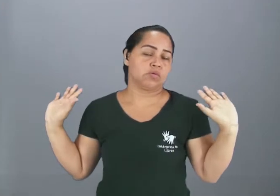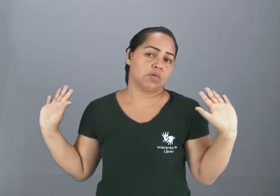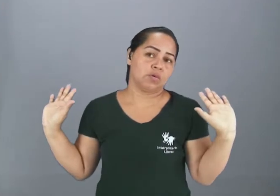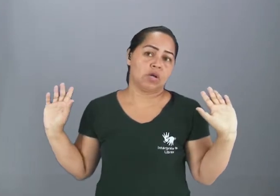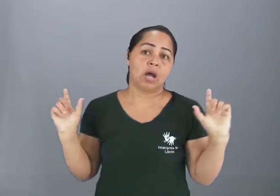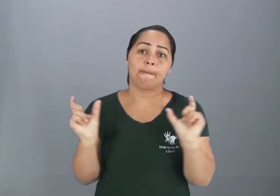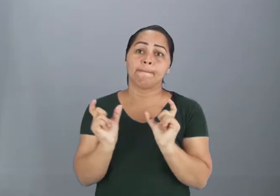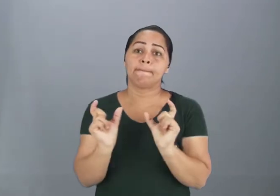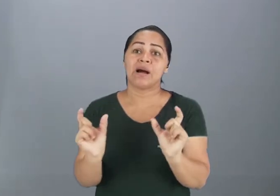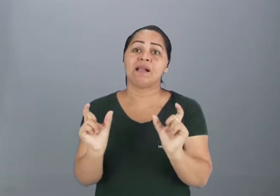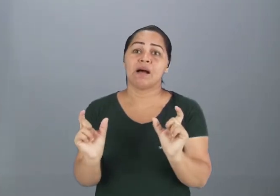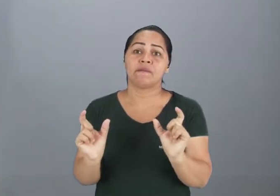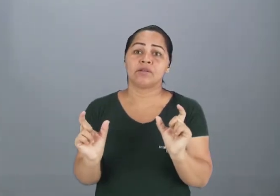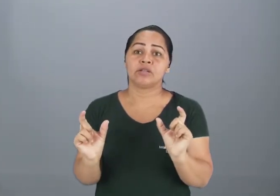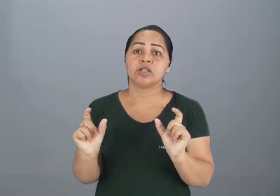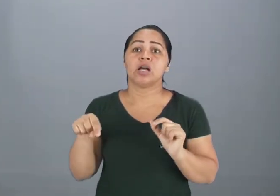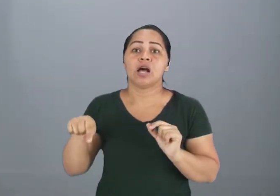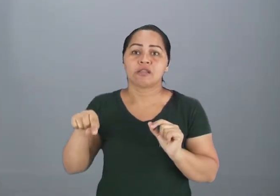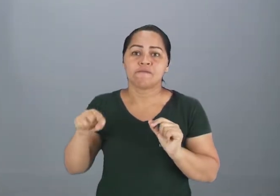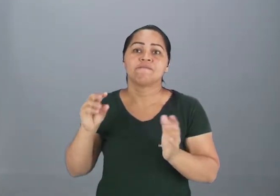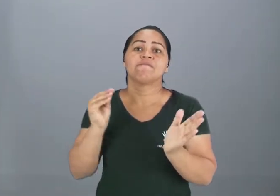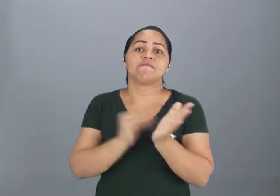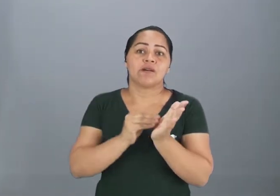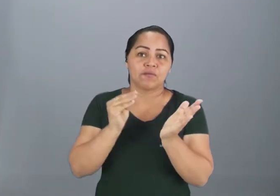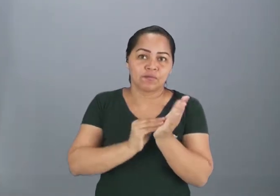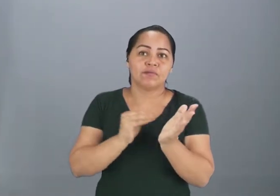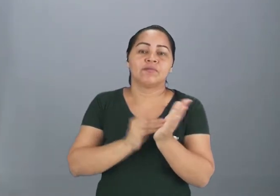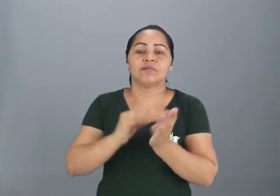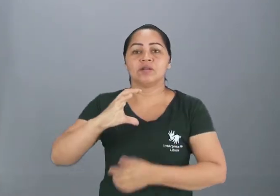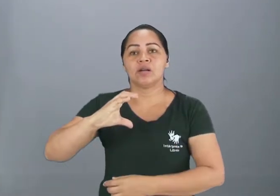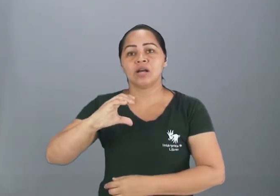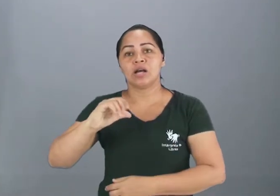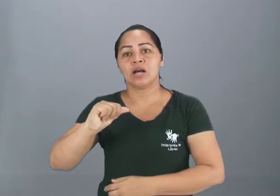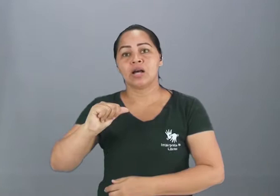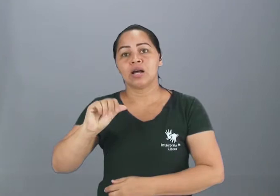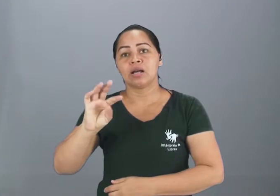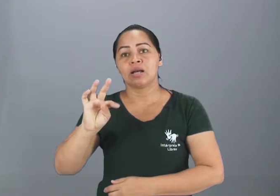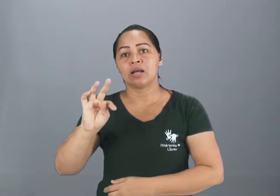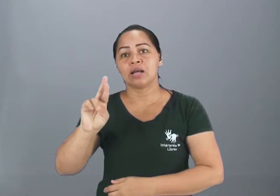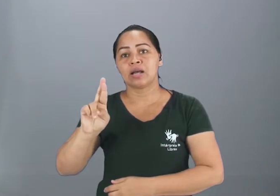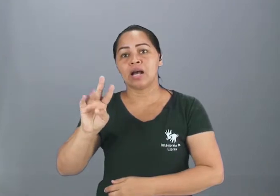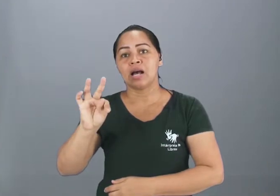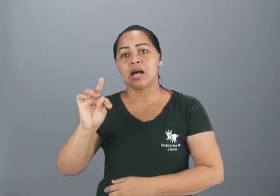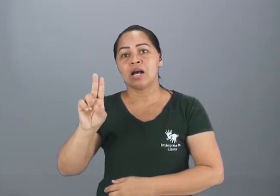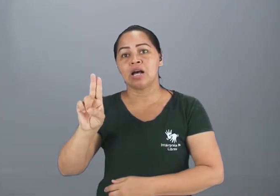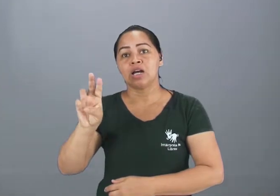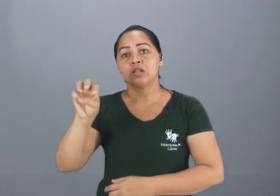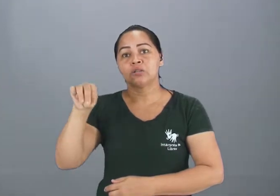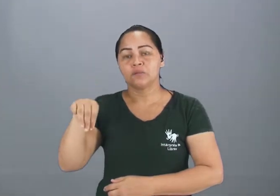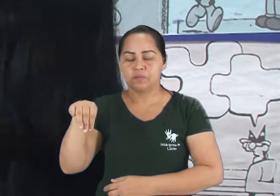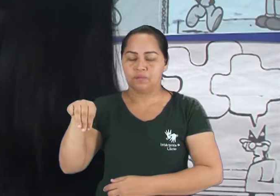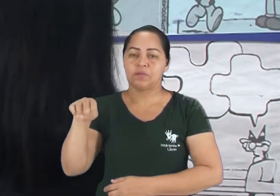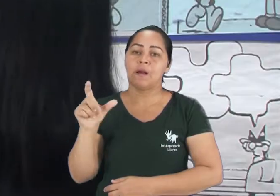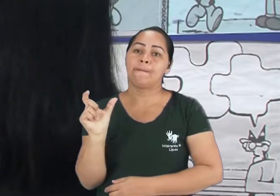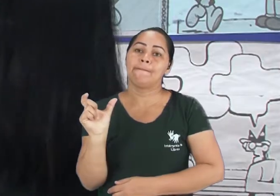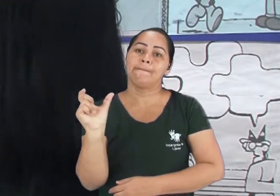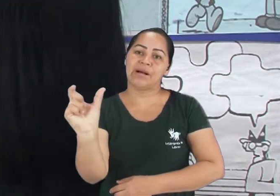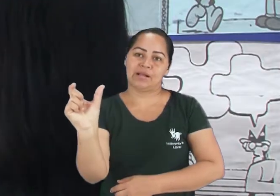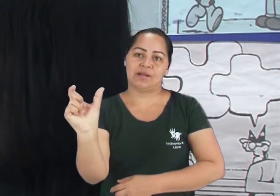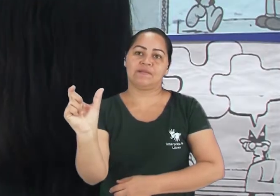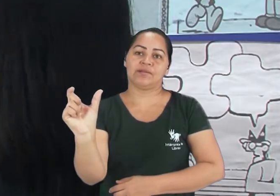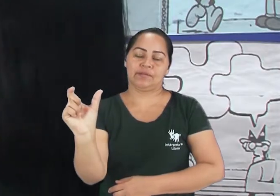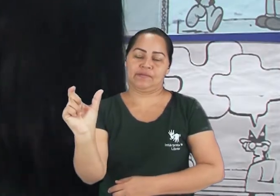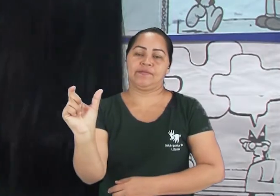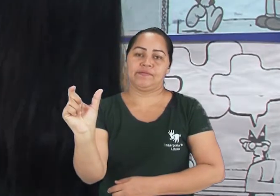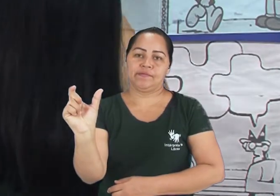Palavras. Como eu falei, o cartão não necessariamente precisa ter um texto, ele trabalha mais com imagens. Então, a resposta aqui da 3 seria o